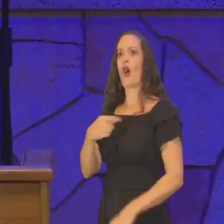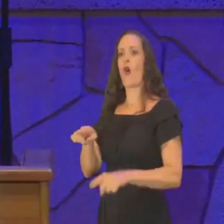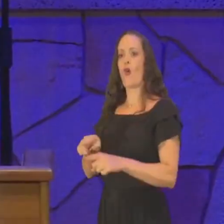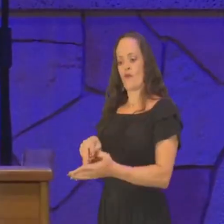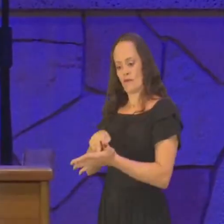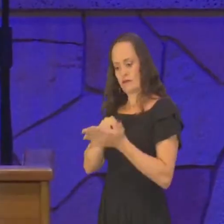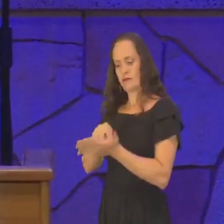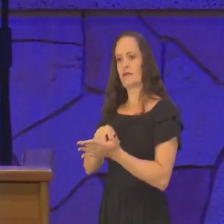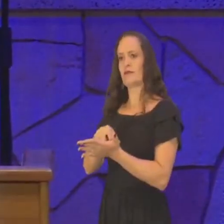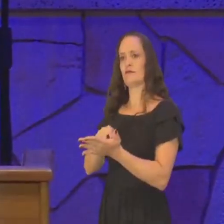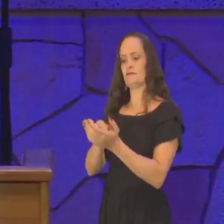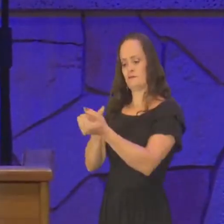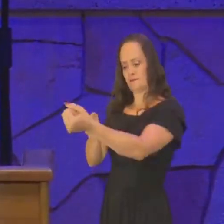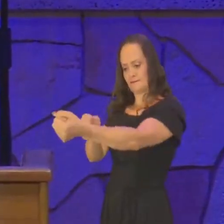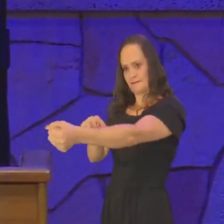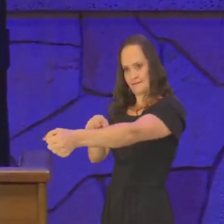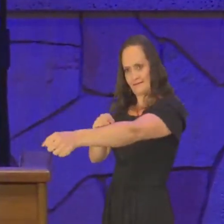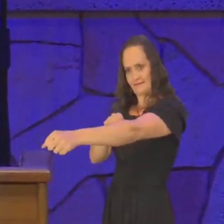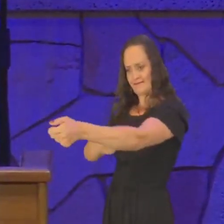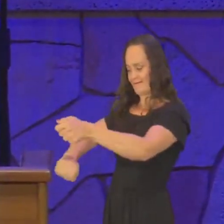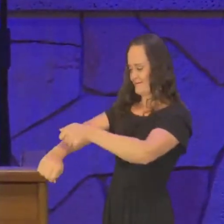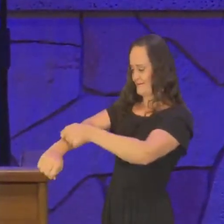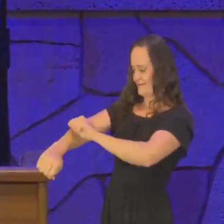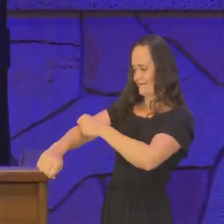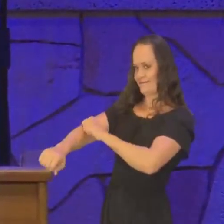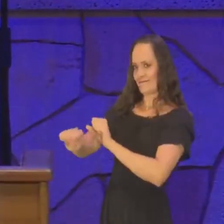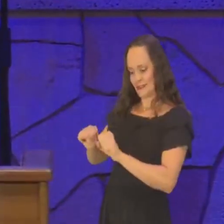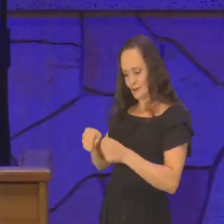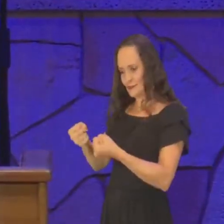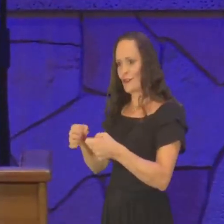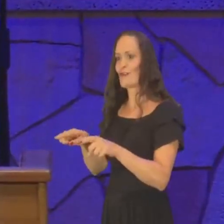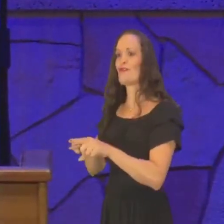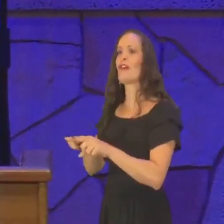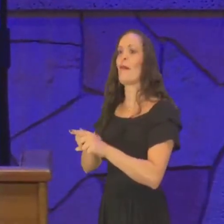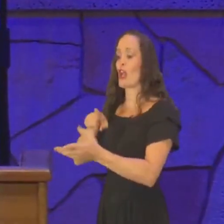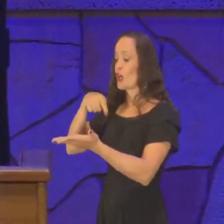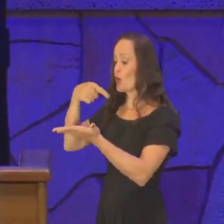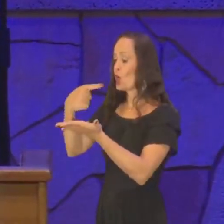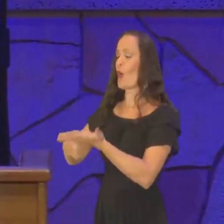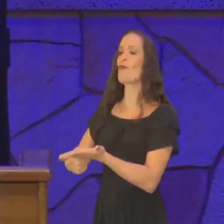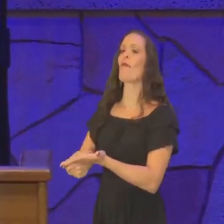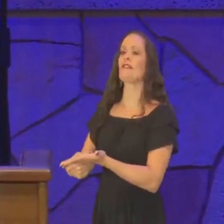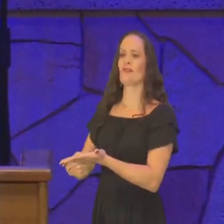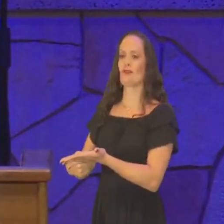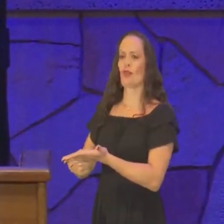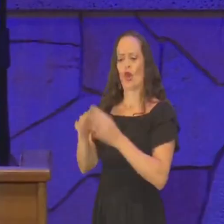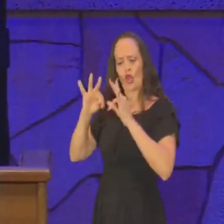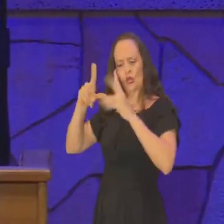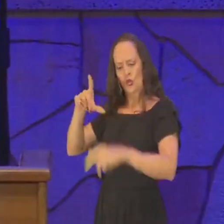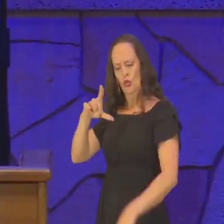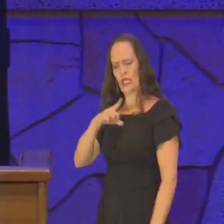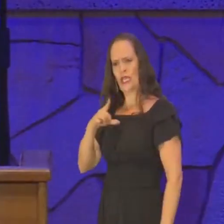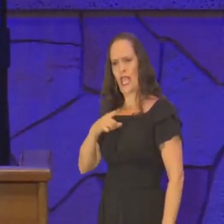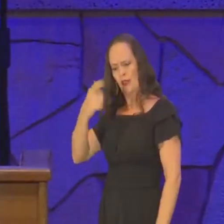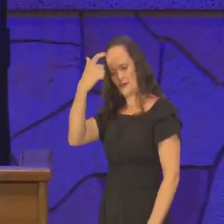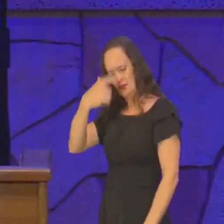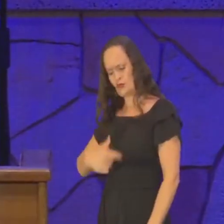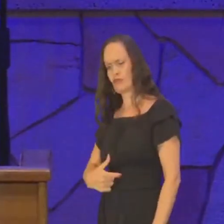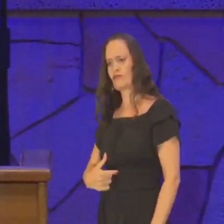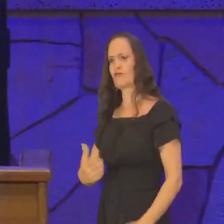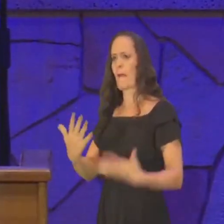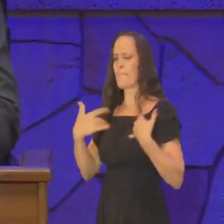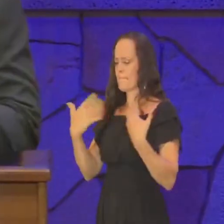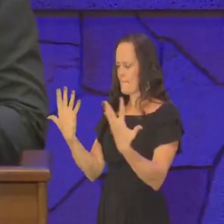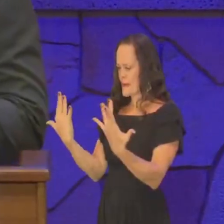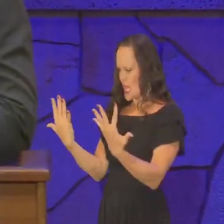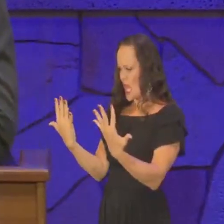Pegarmos as nossas mãos, a nossa mente, o nosso coração, tudo que somos, tudo que temos, e dizer: Senhor, com as minhas